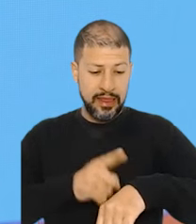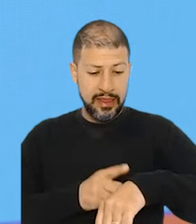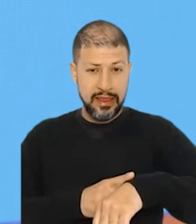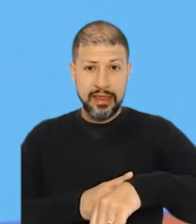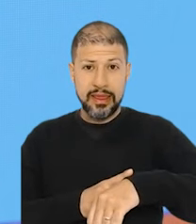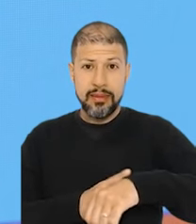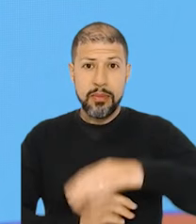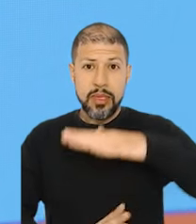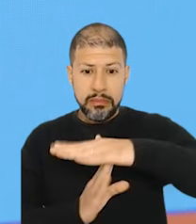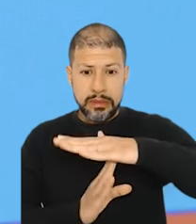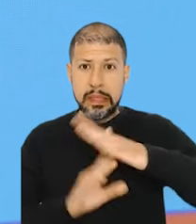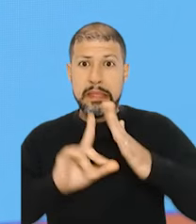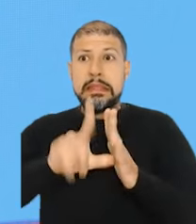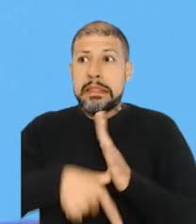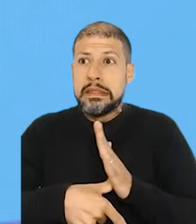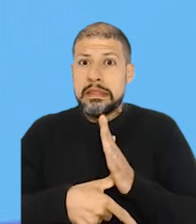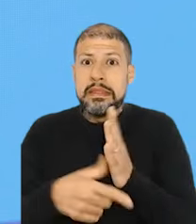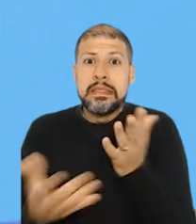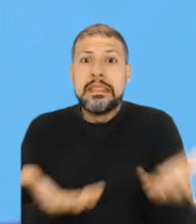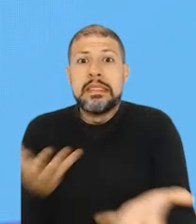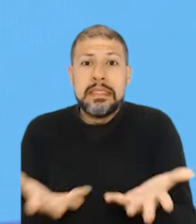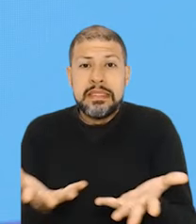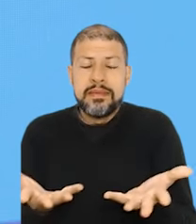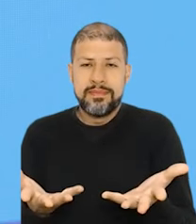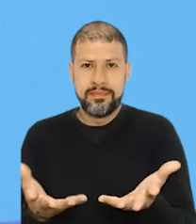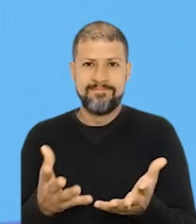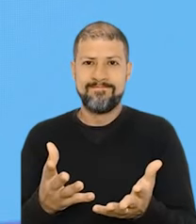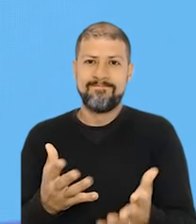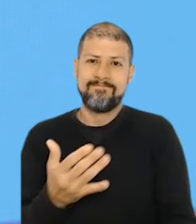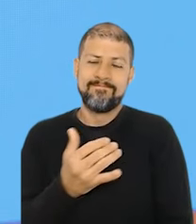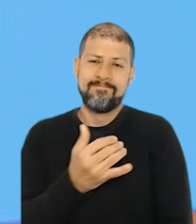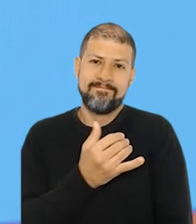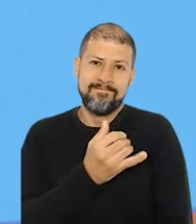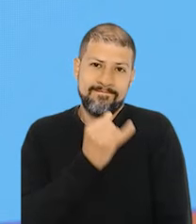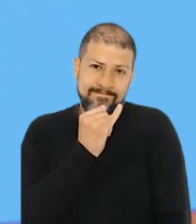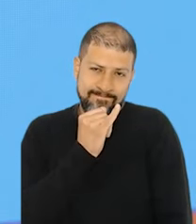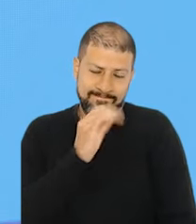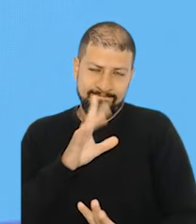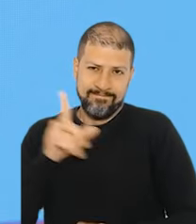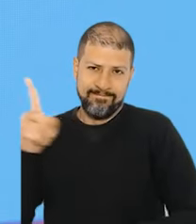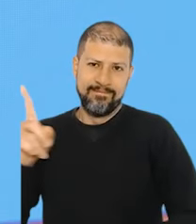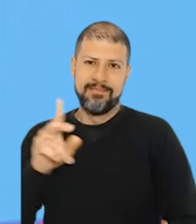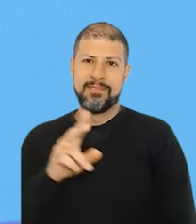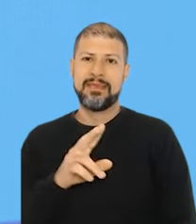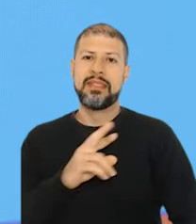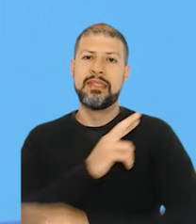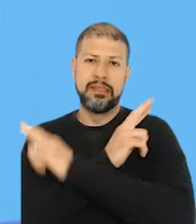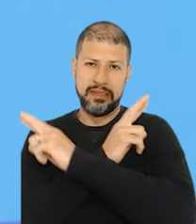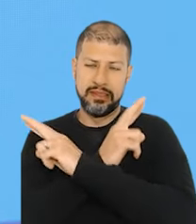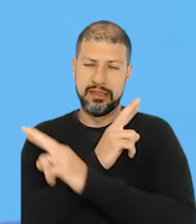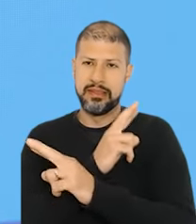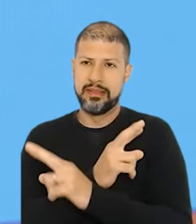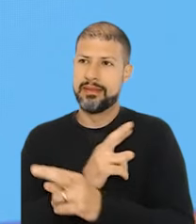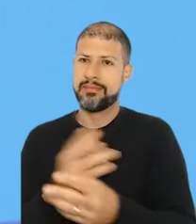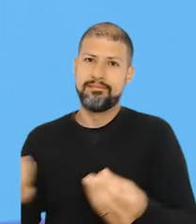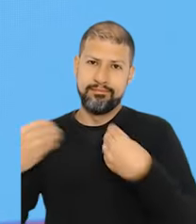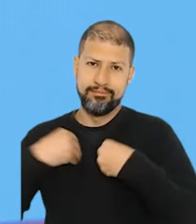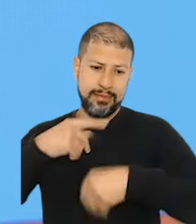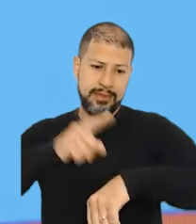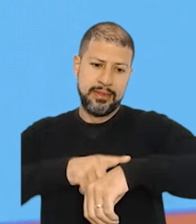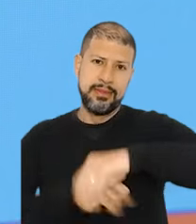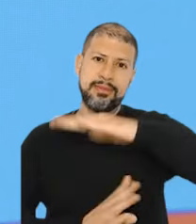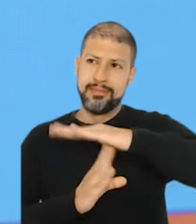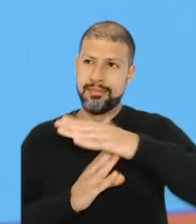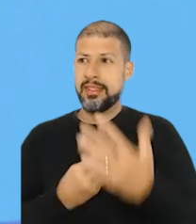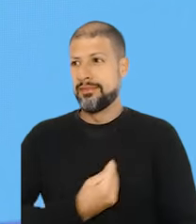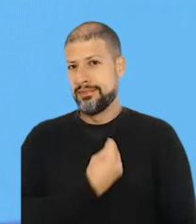eh infelizmente né a a receita ela nos dá alguns prazos eh a vida adulta nos impõe isso né